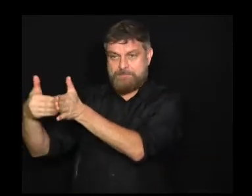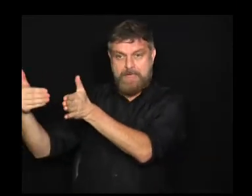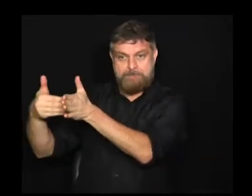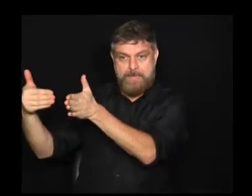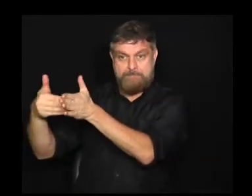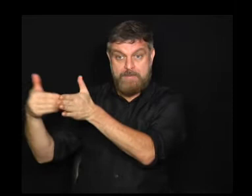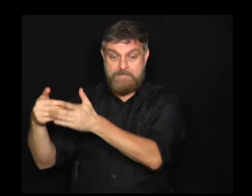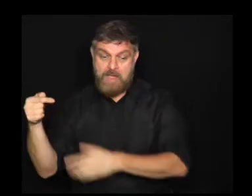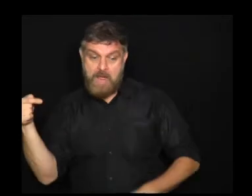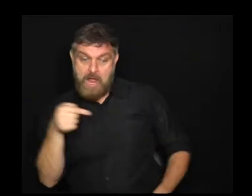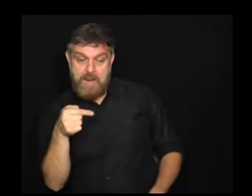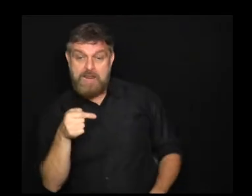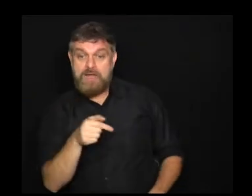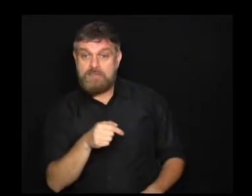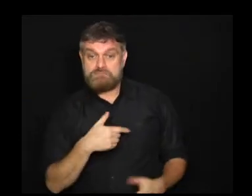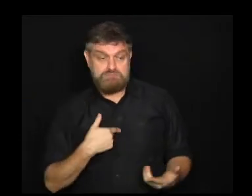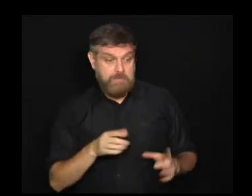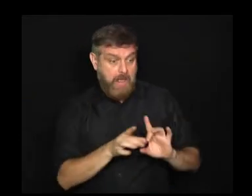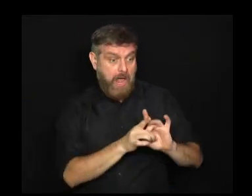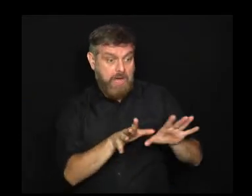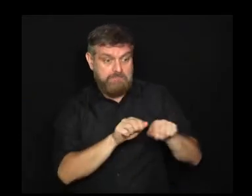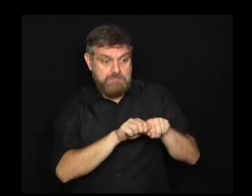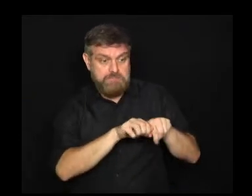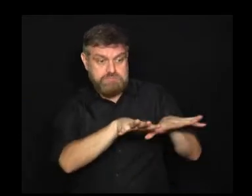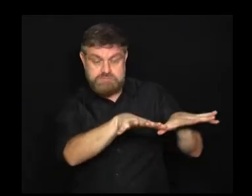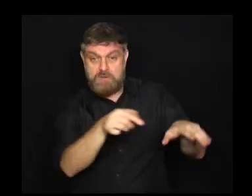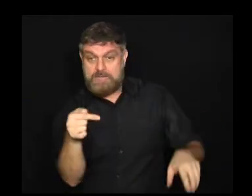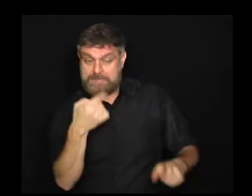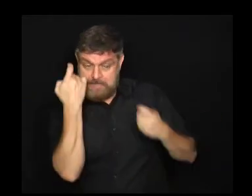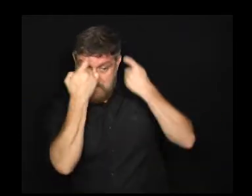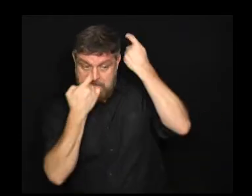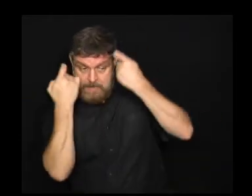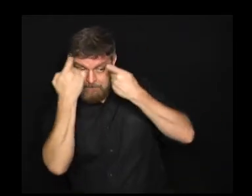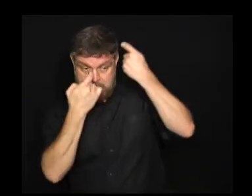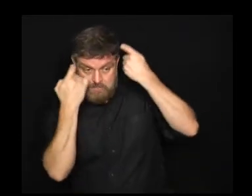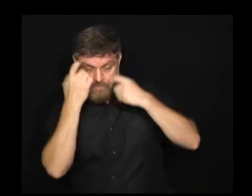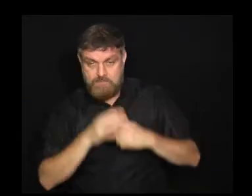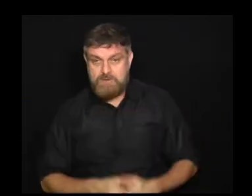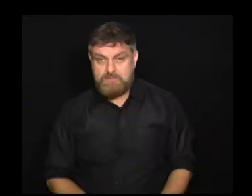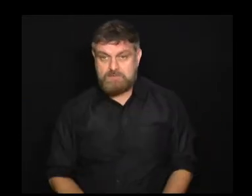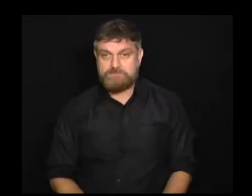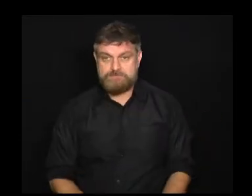que devemos monitorar para ver como é que vai ser a situação